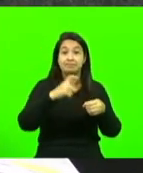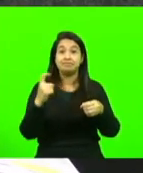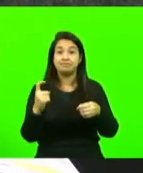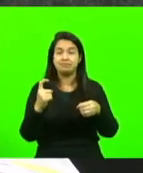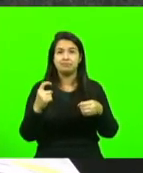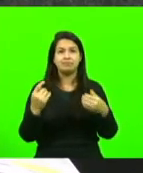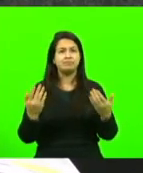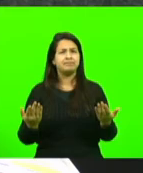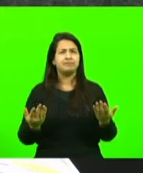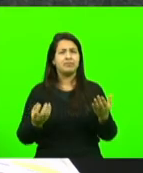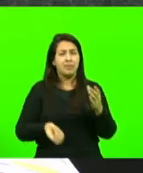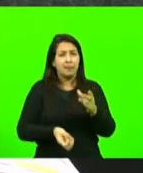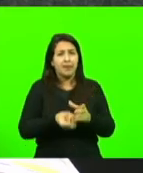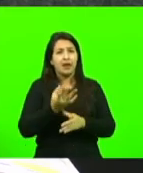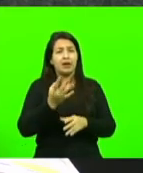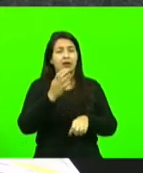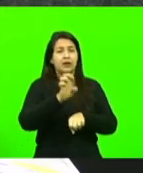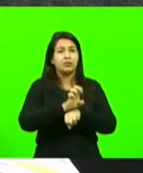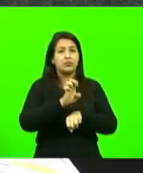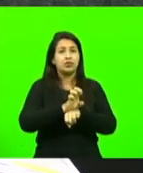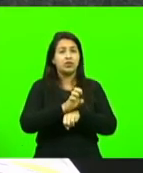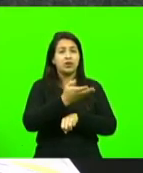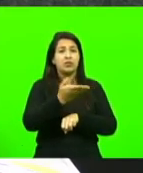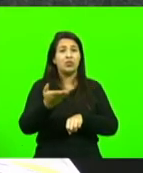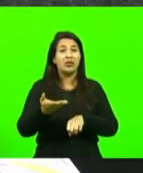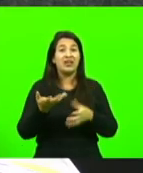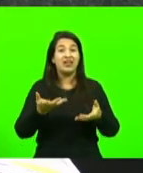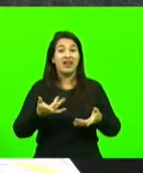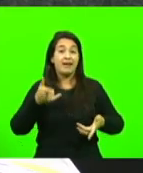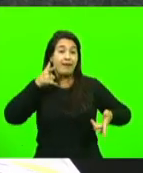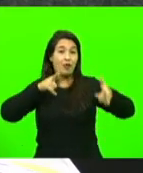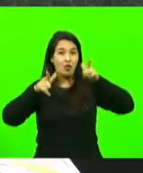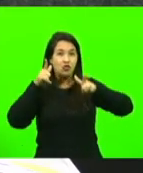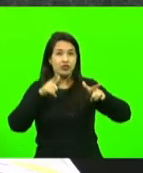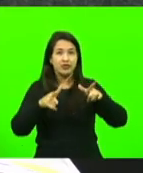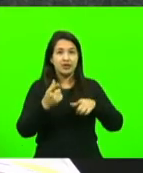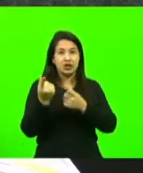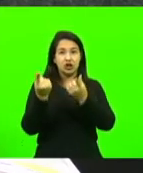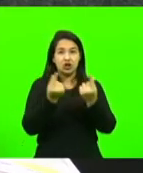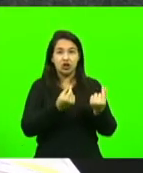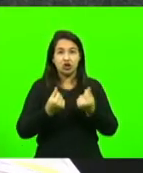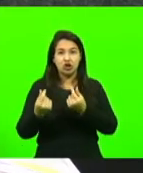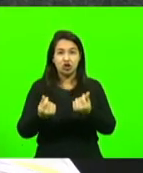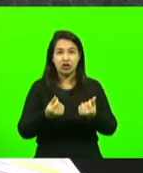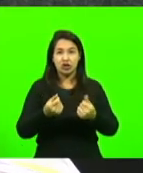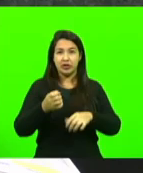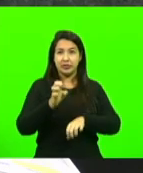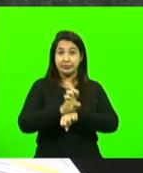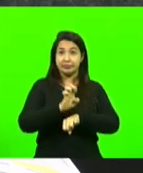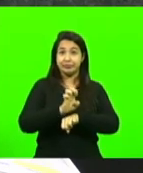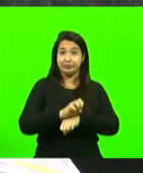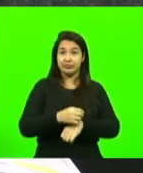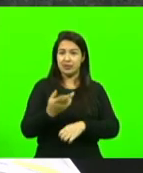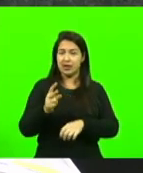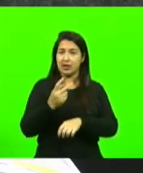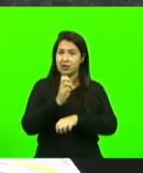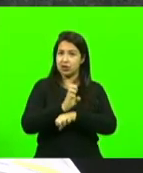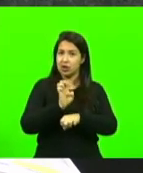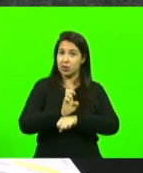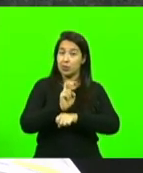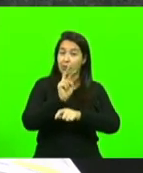gente vai criar um estado em que as pessoas vão querer ganhar dinheiro com o Estado então e o estado que protege